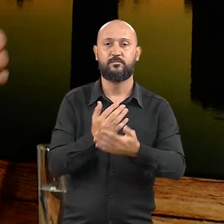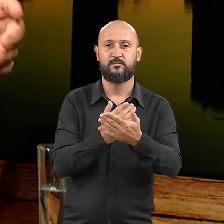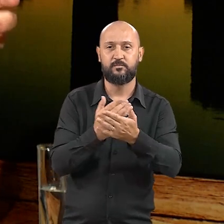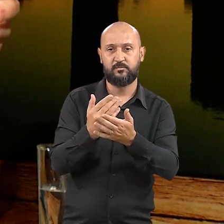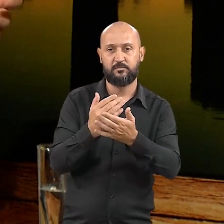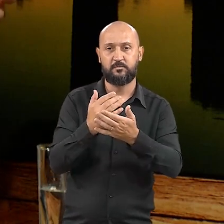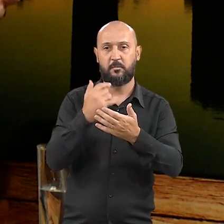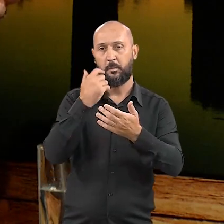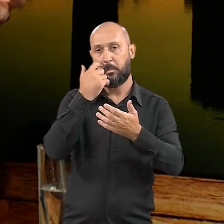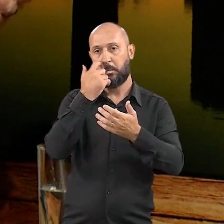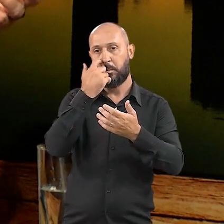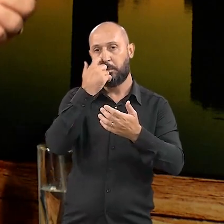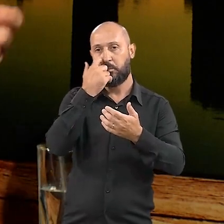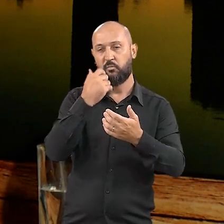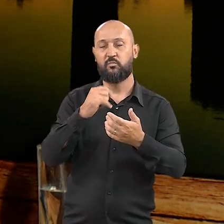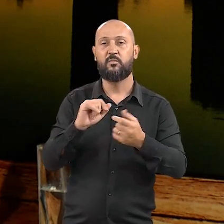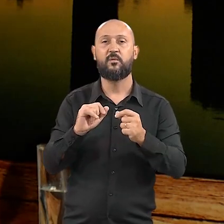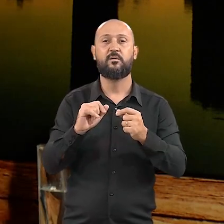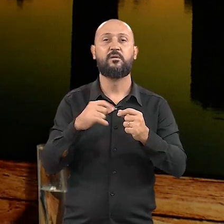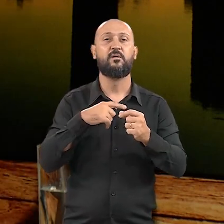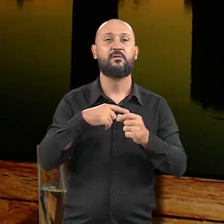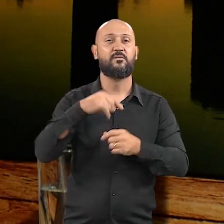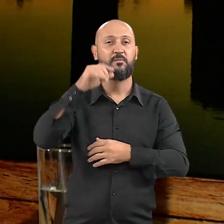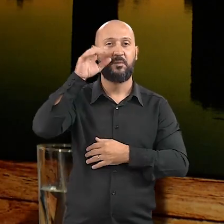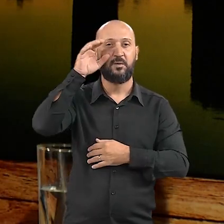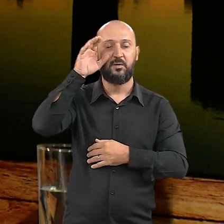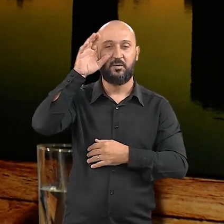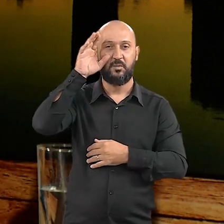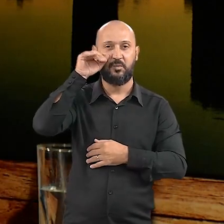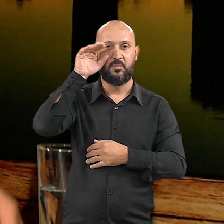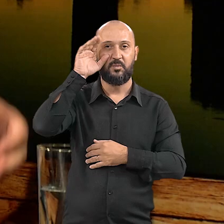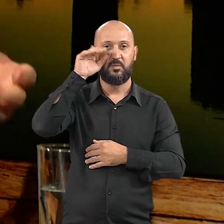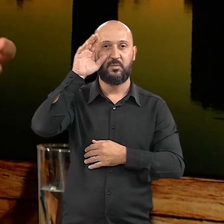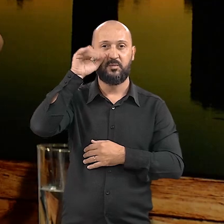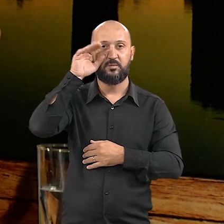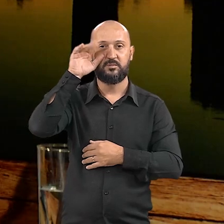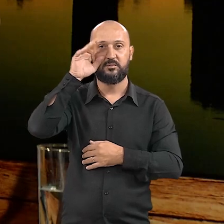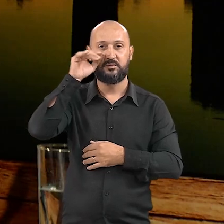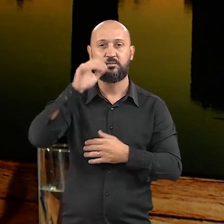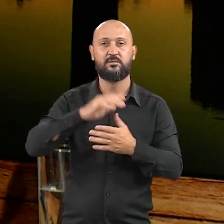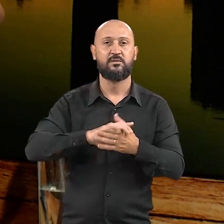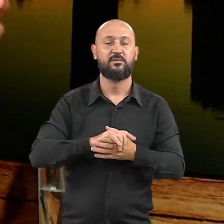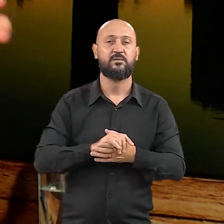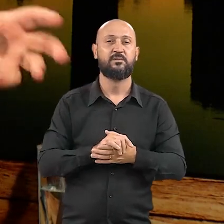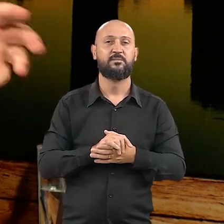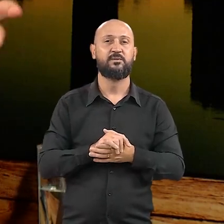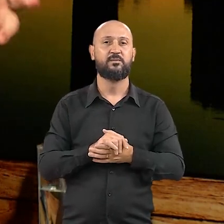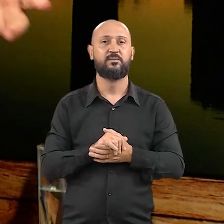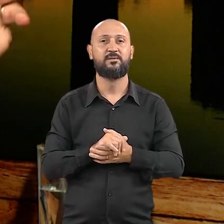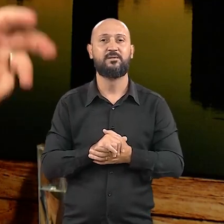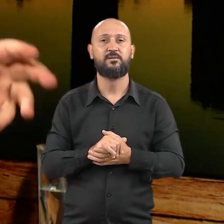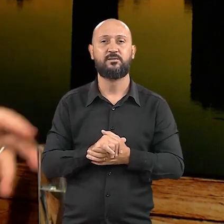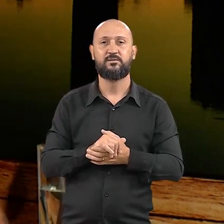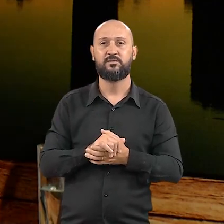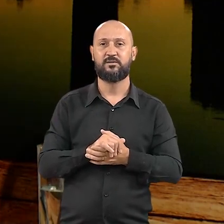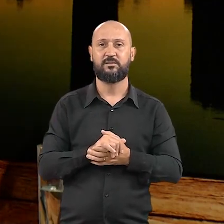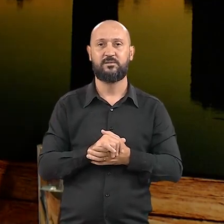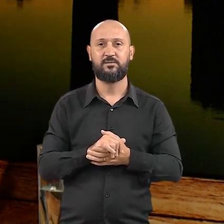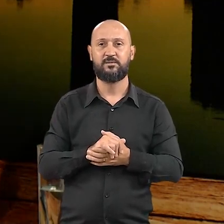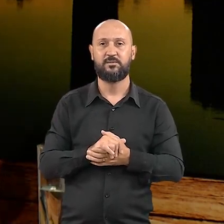Só que a gente teve uma curiosidade dessa música. Quando terminou o disco, tal, não sei o